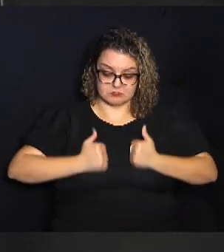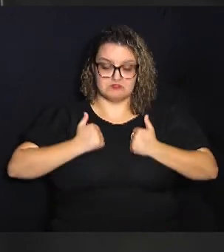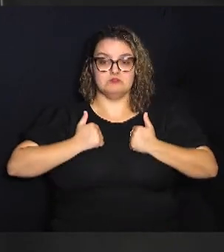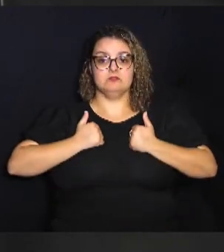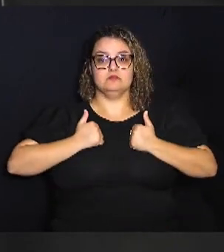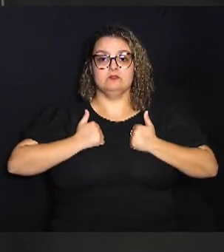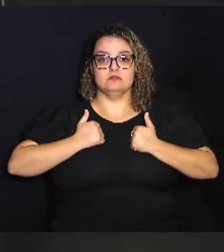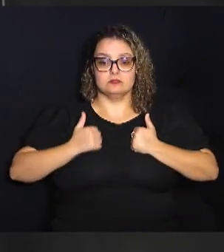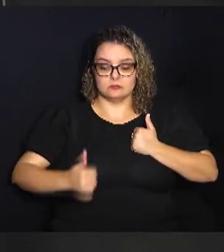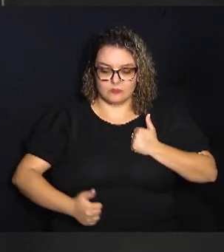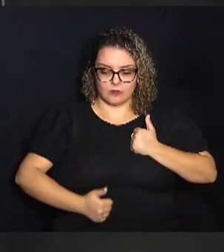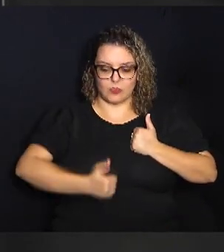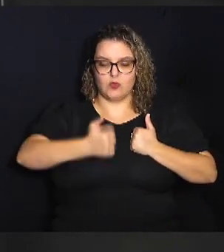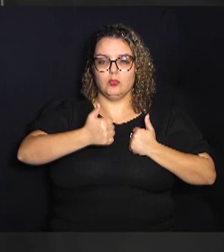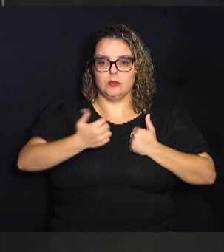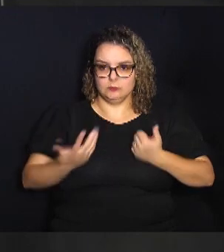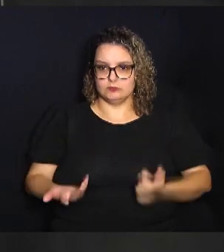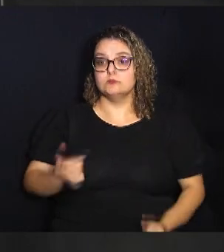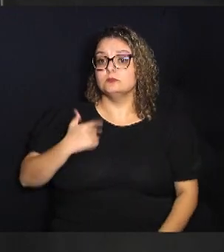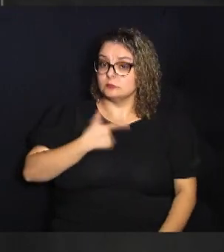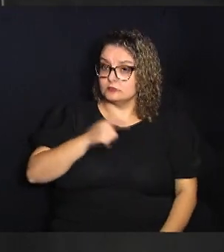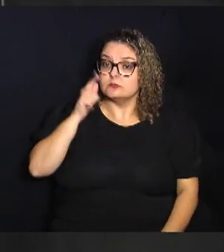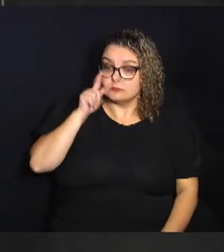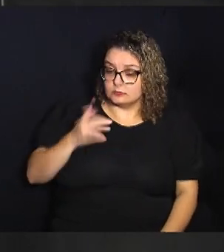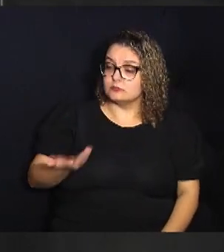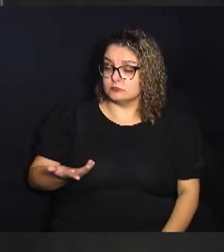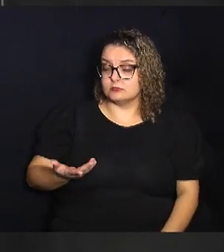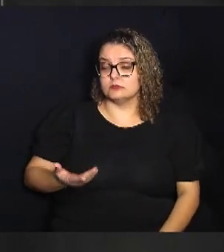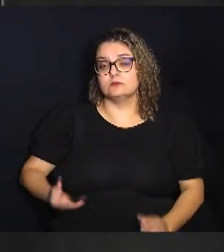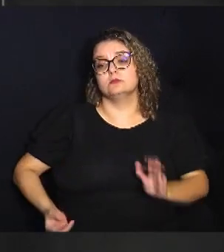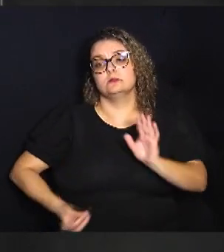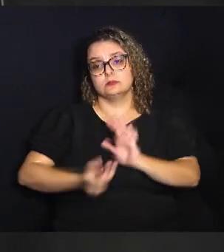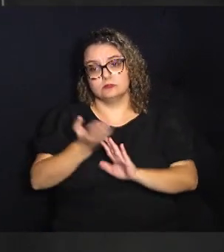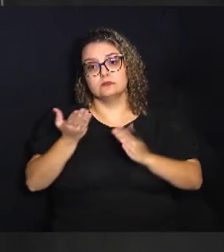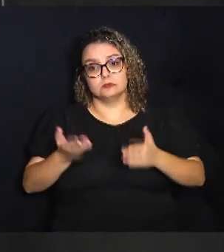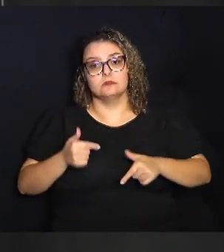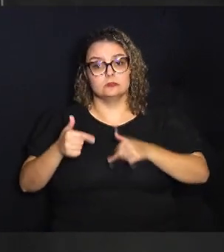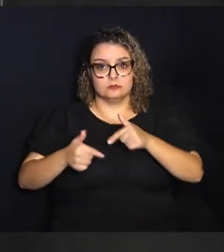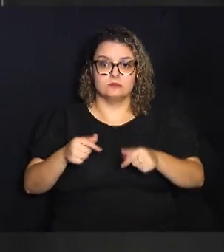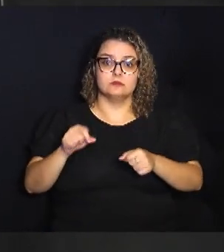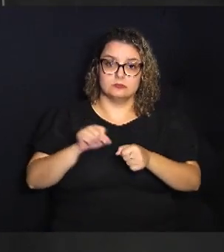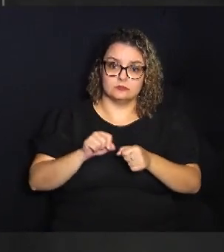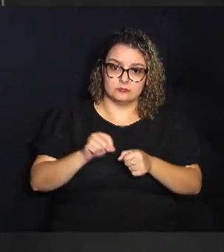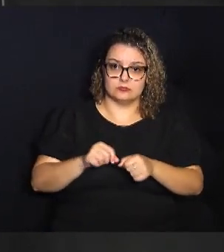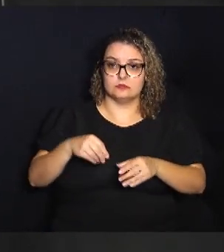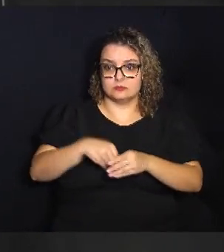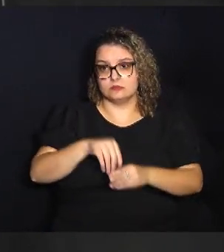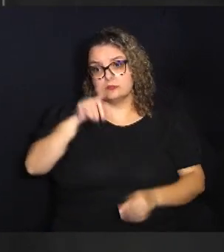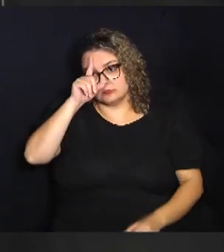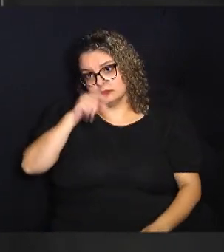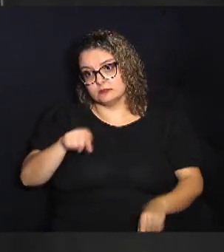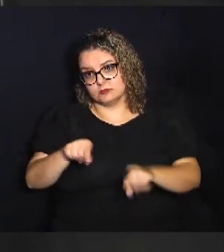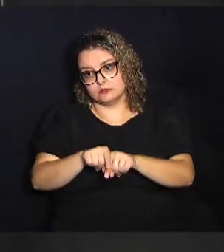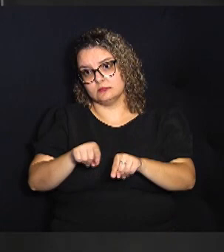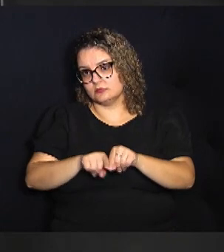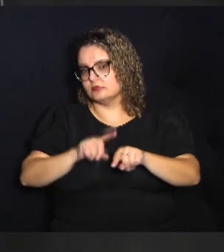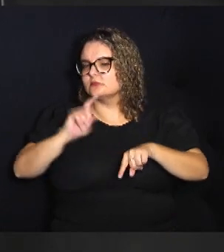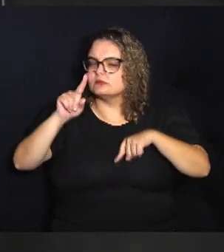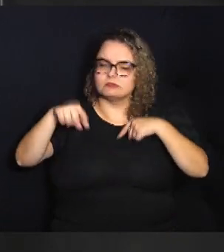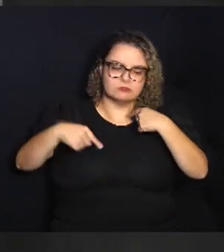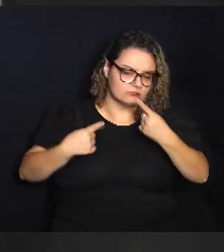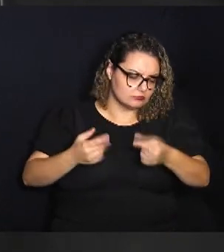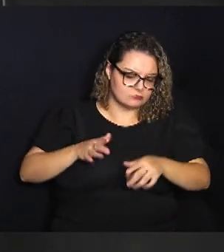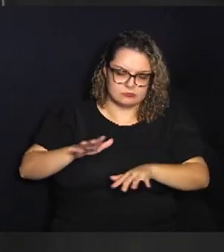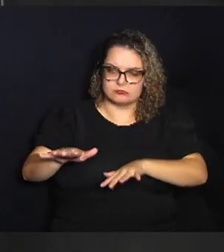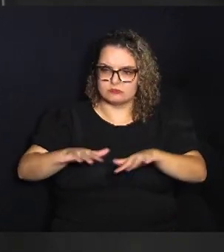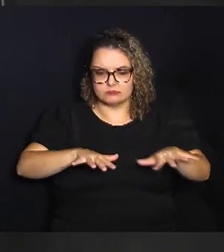a imunidade. Então, nós conseguimos instituir isso para que esse trabalho seja feito nos hospitais também e dentre outros segmentos